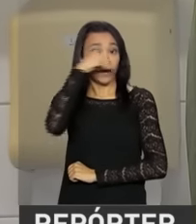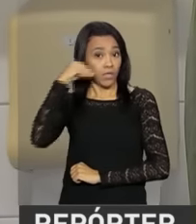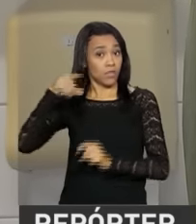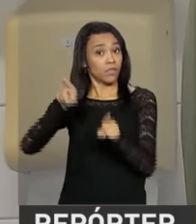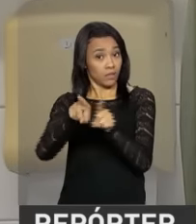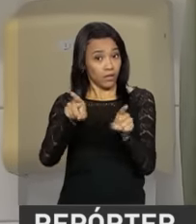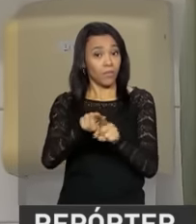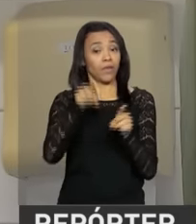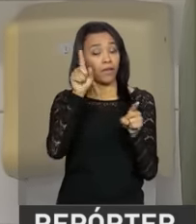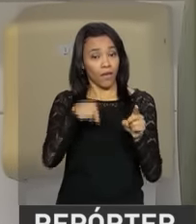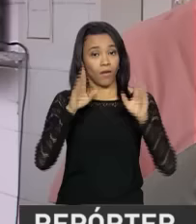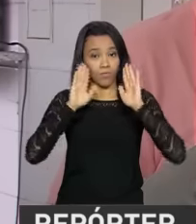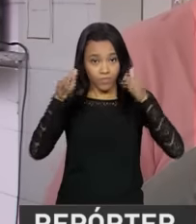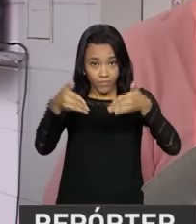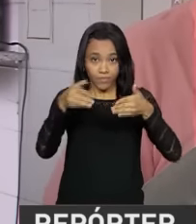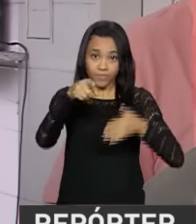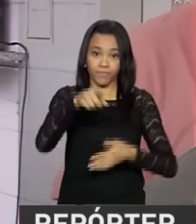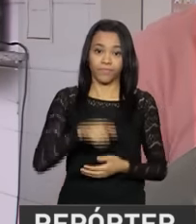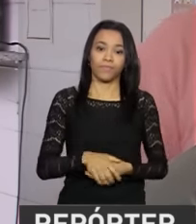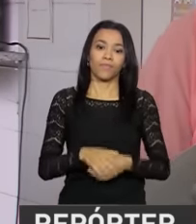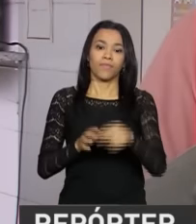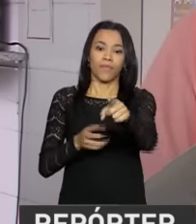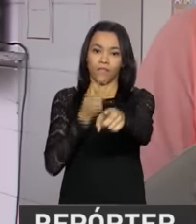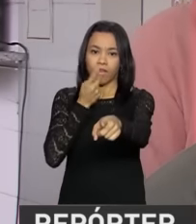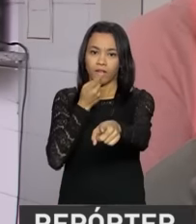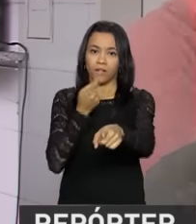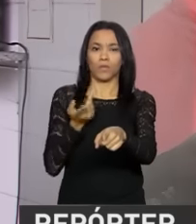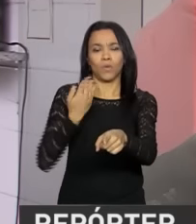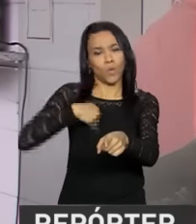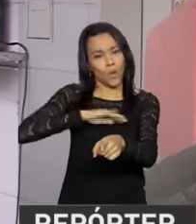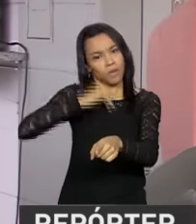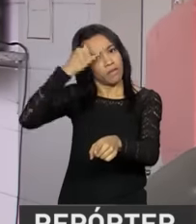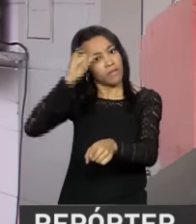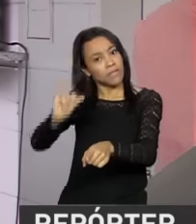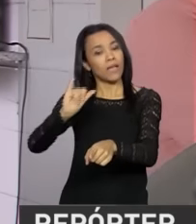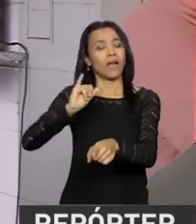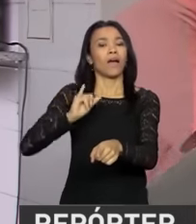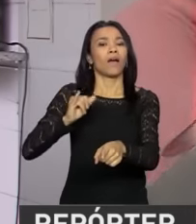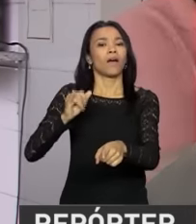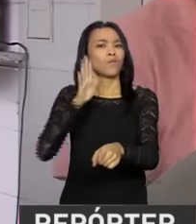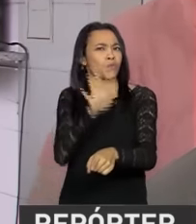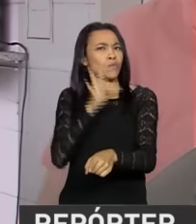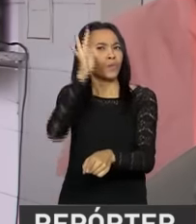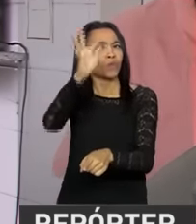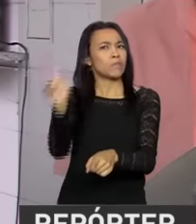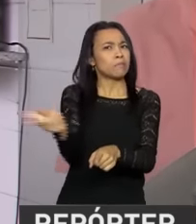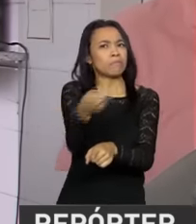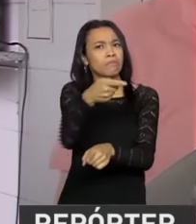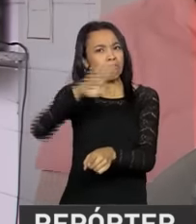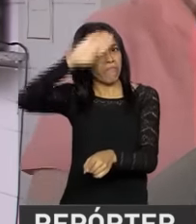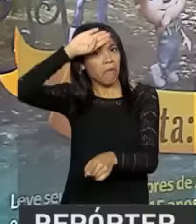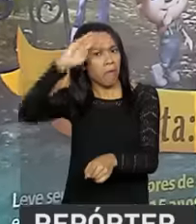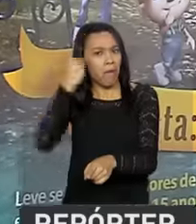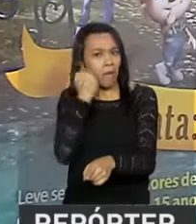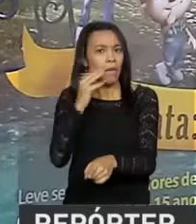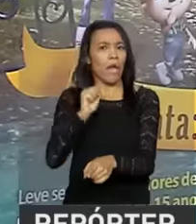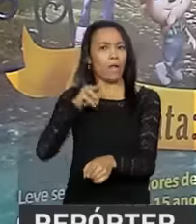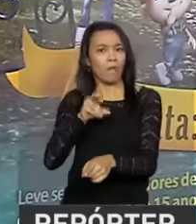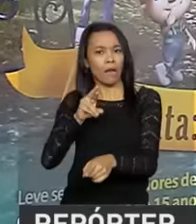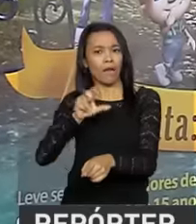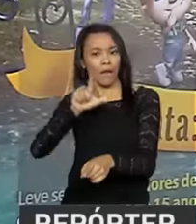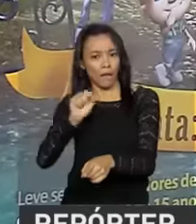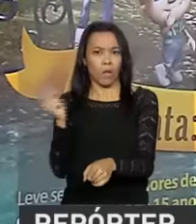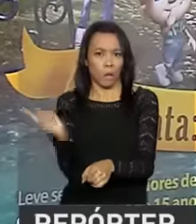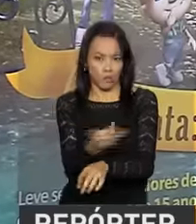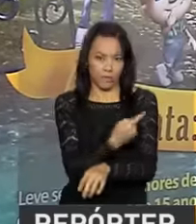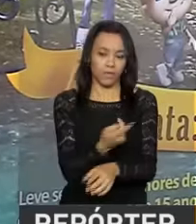também fazem parte da campanha. A gente pode até se prevenir, né, contra a futura febre que a gente pode ter. A criança